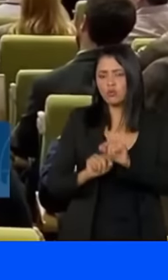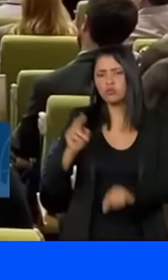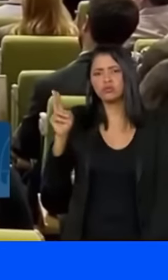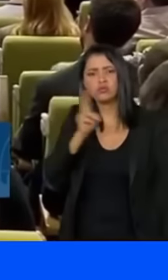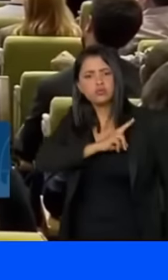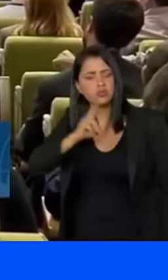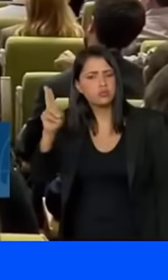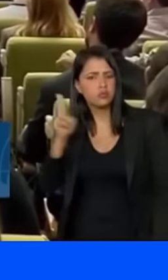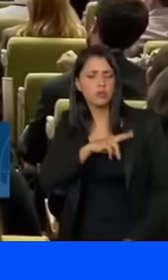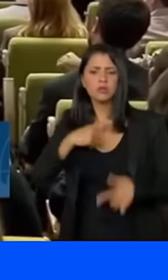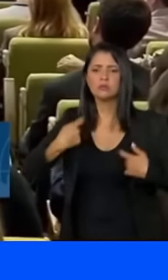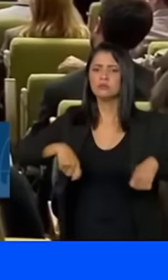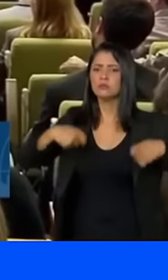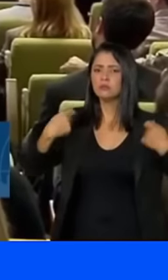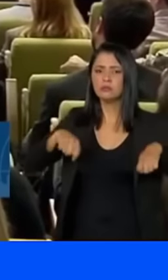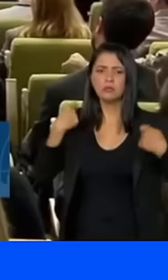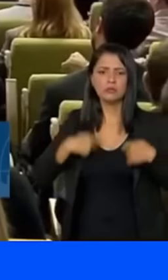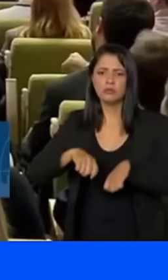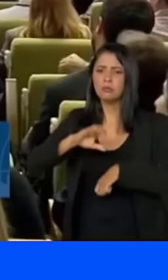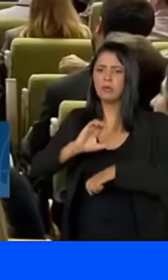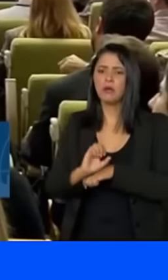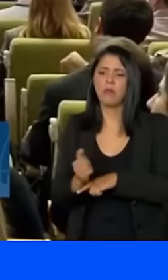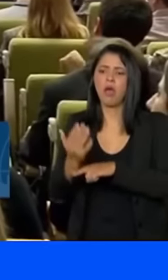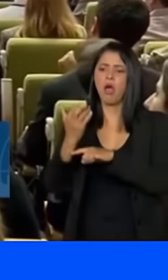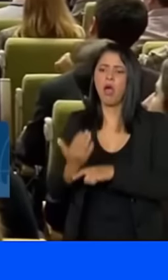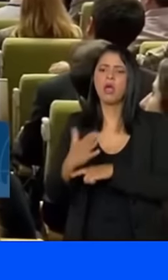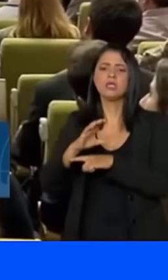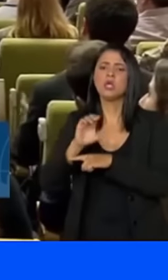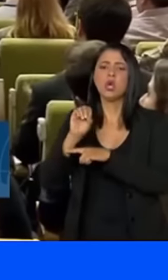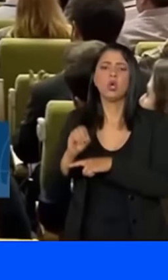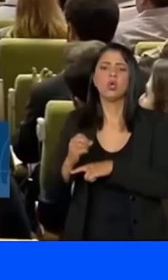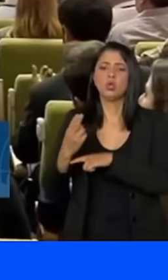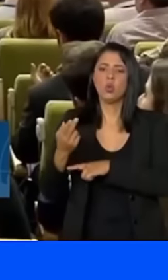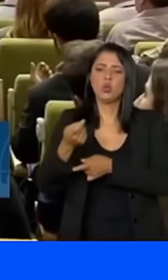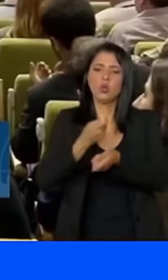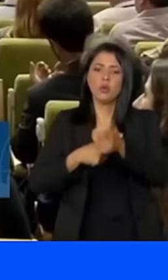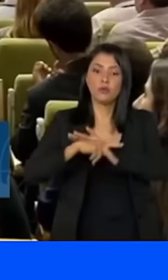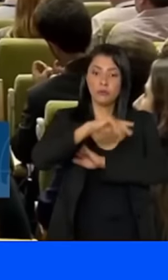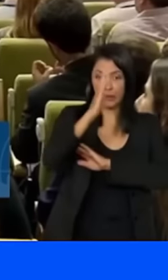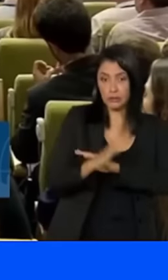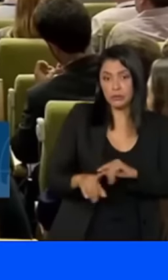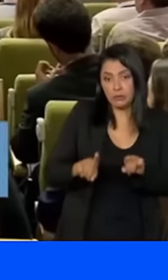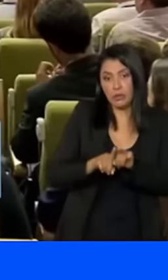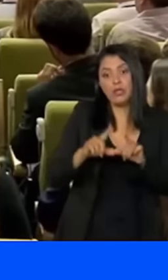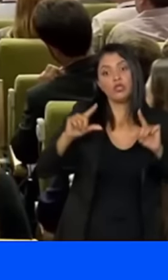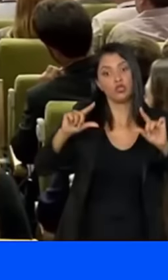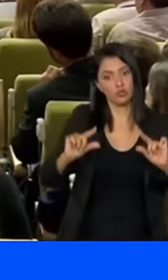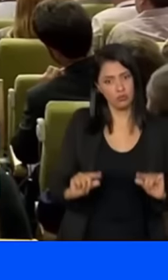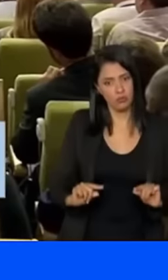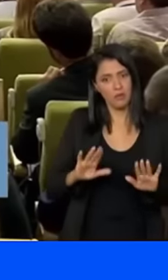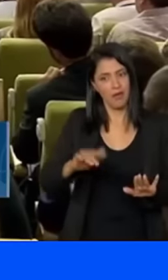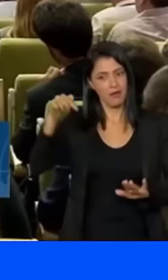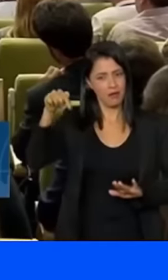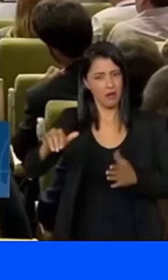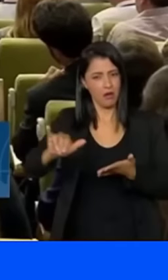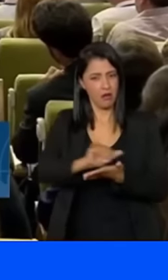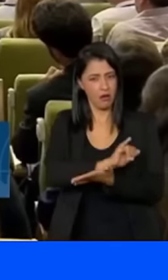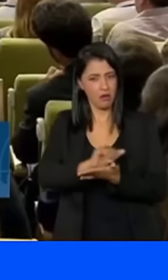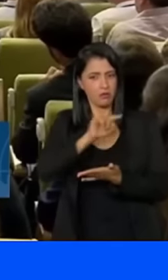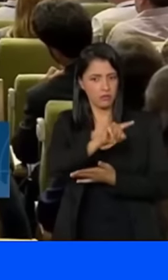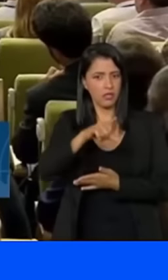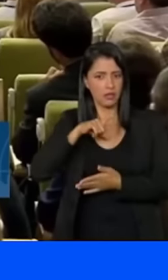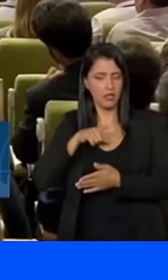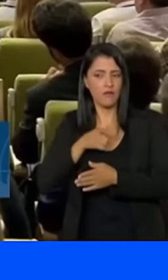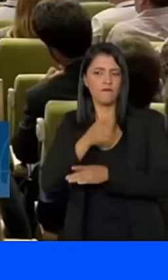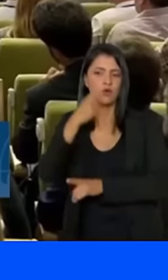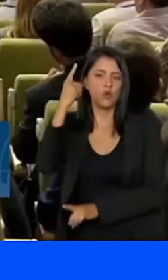a necessidade da descarbonização das economias, inclusive do Brasil. Mas aqui em Nova York, o senhor teve uma reunião fora da